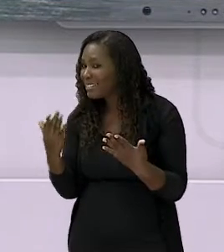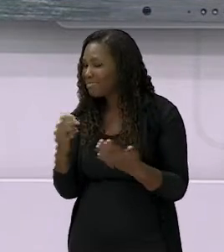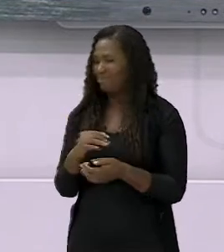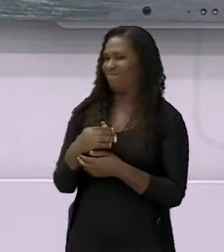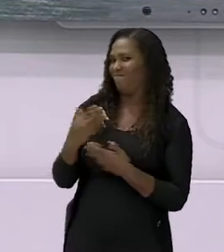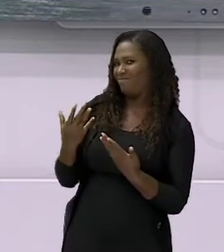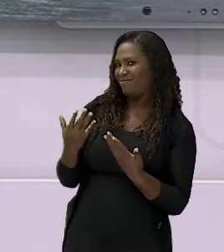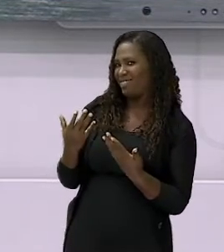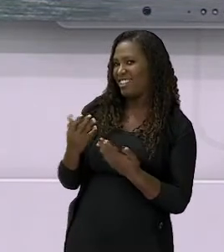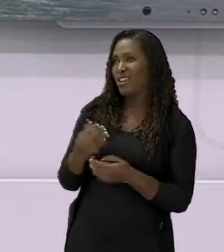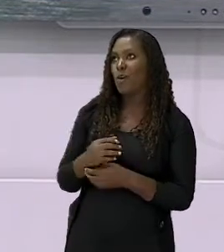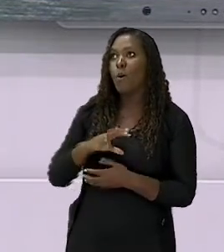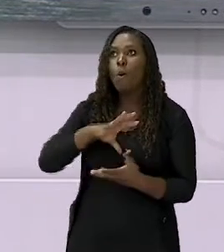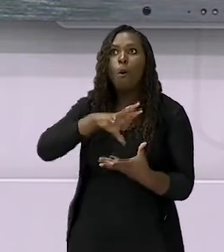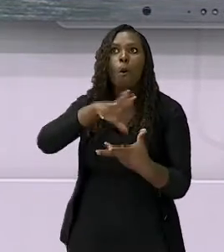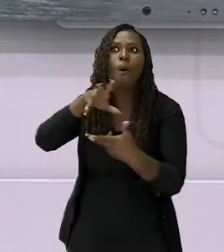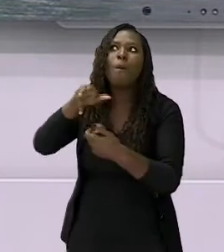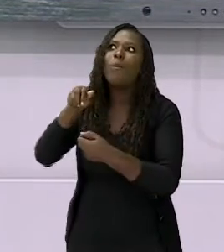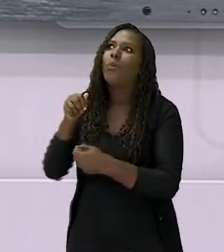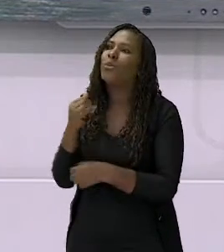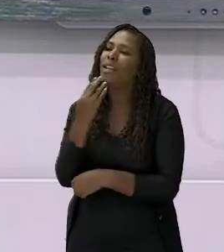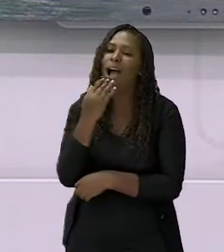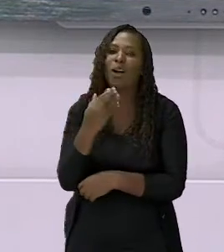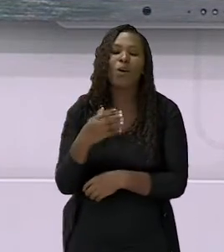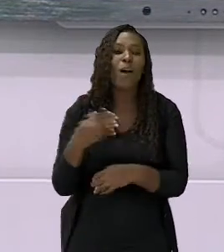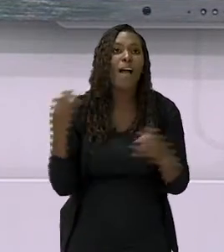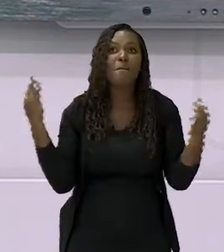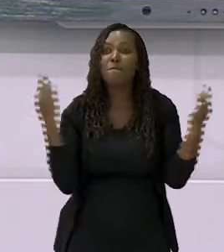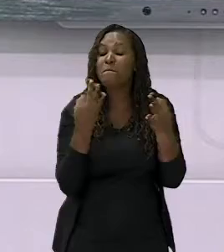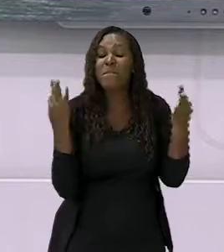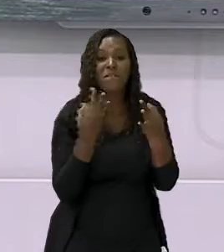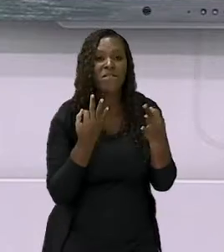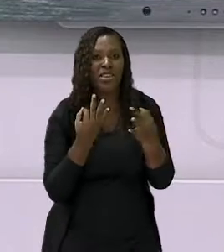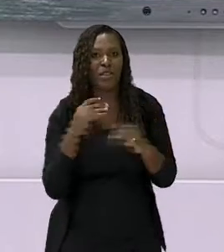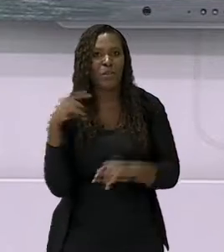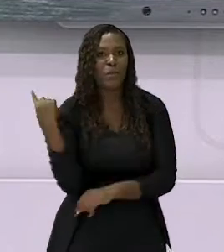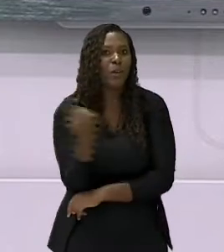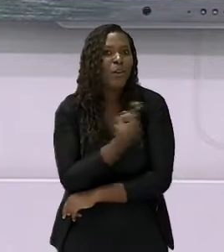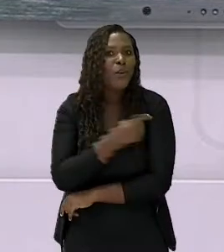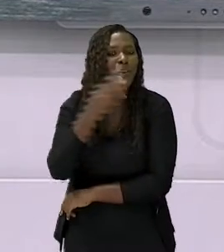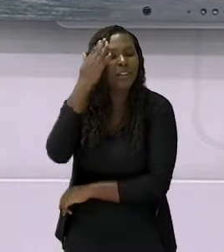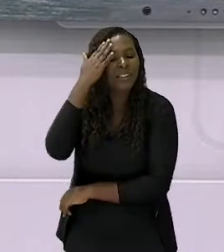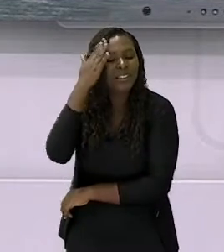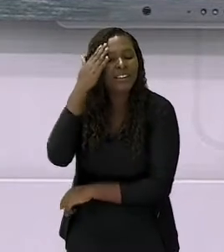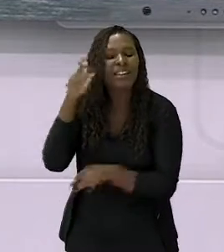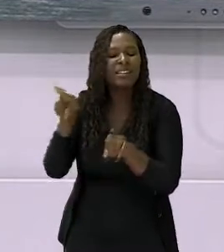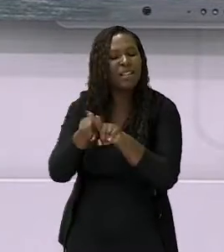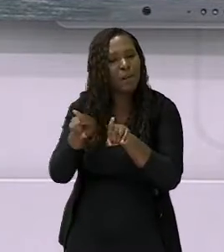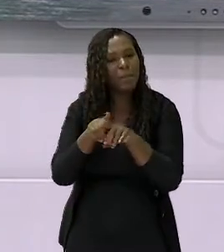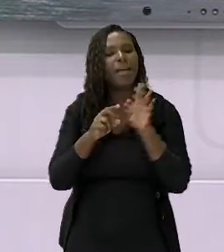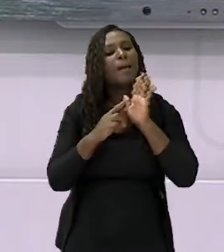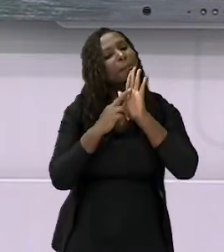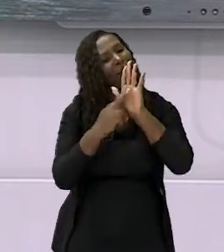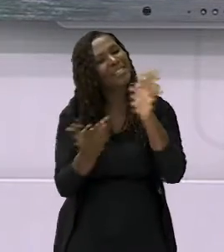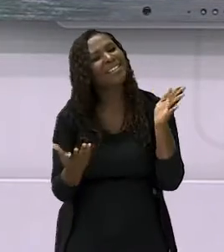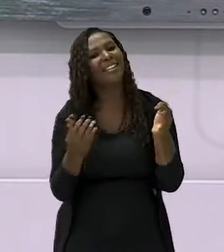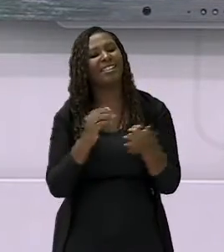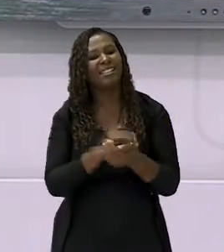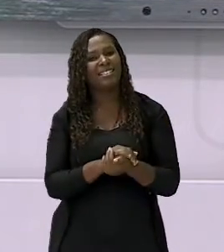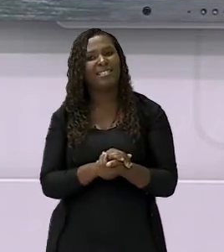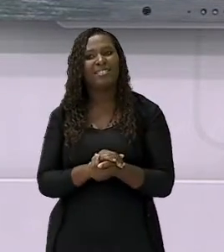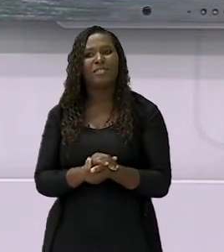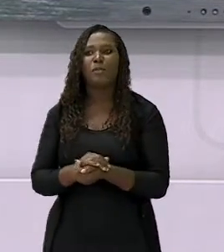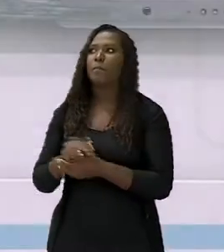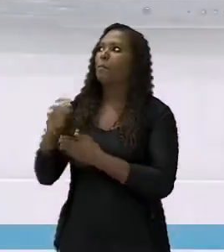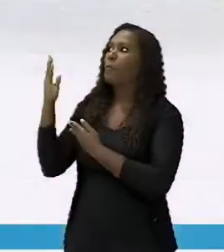O mundo das cores, ele é fantástico para a gente poder entender e para a gente também poder representar.